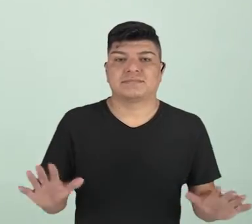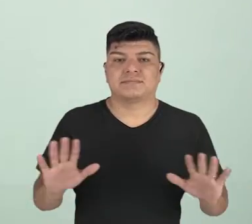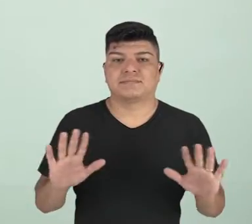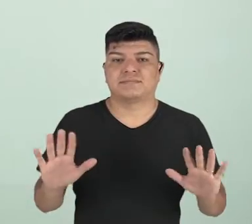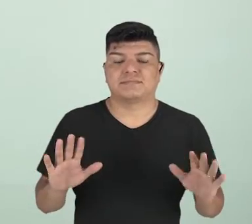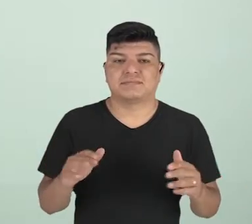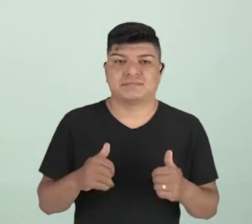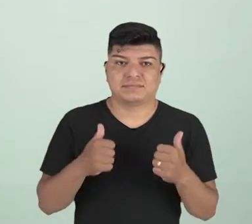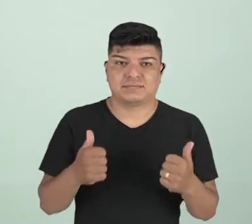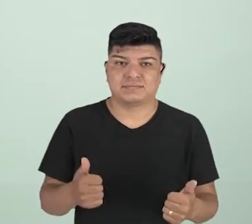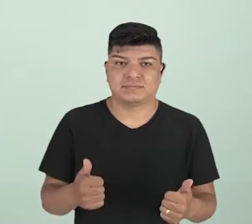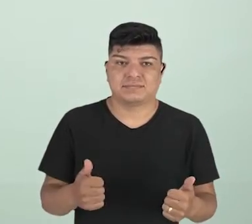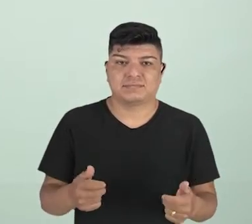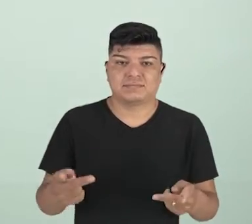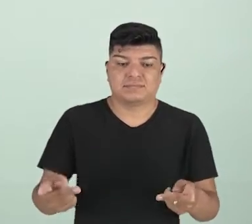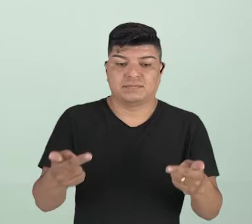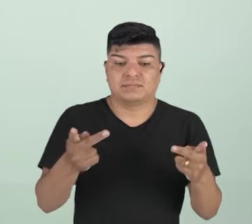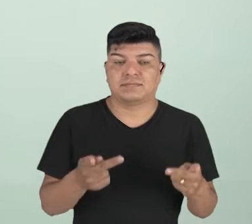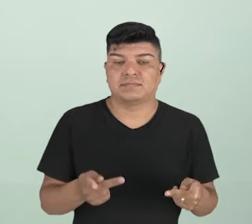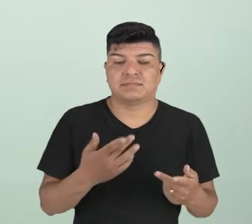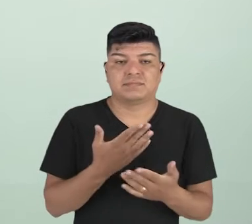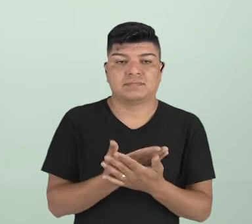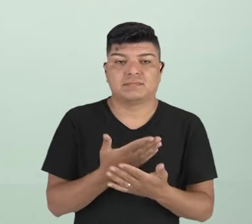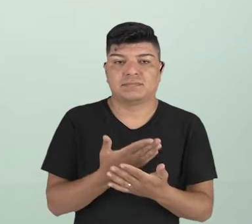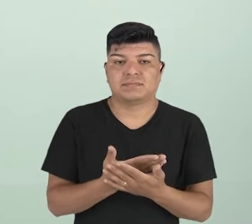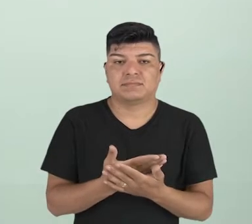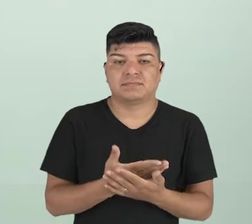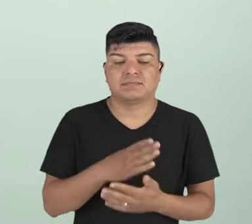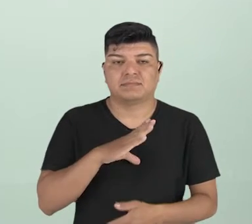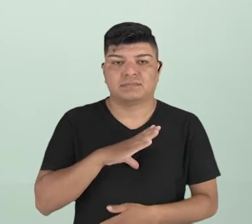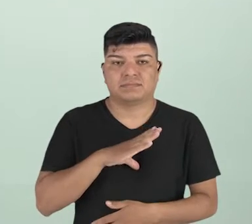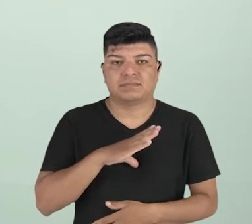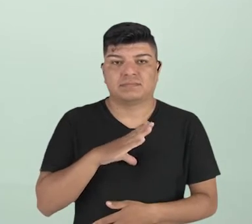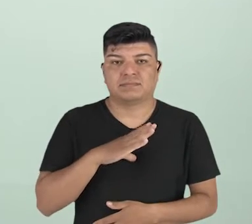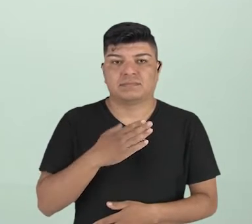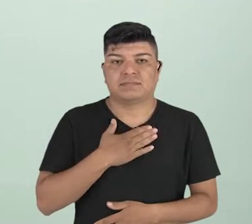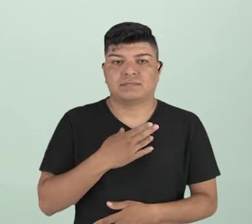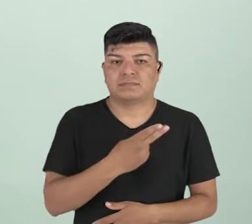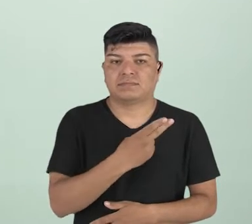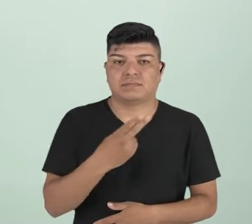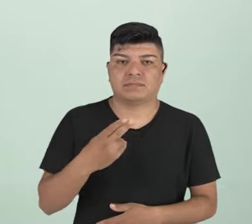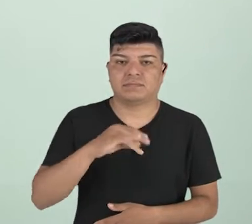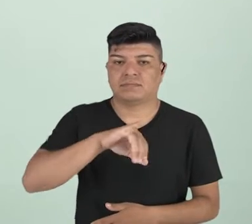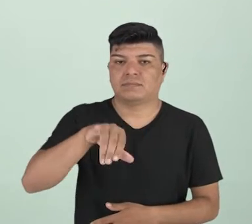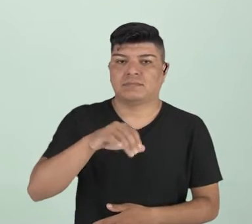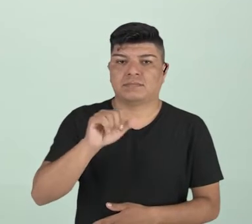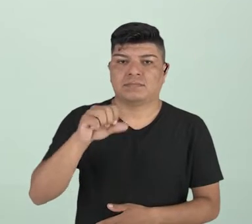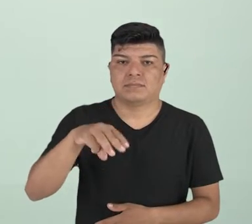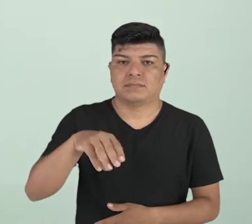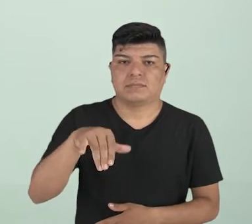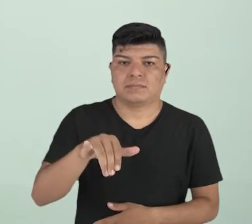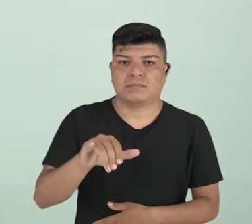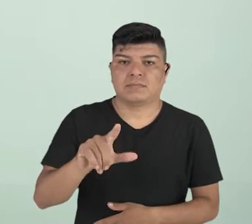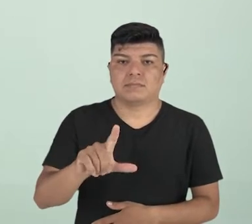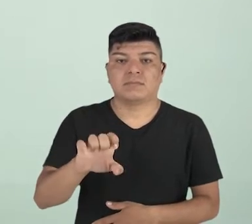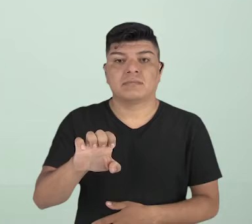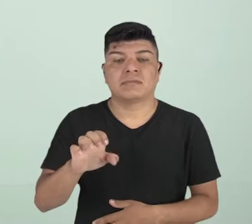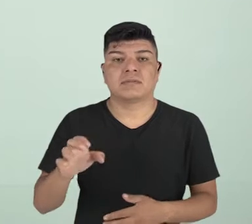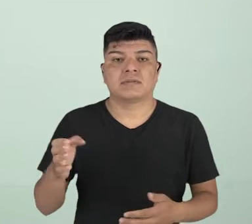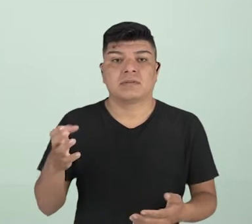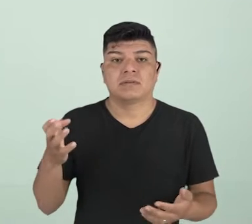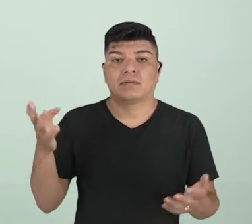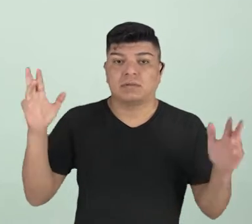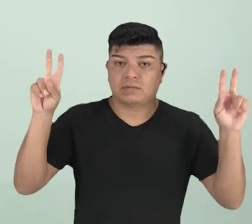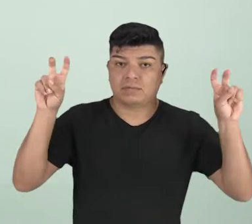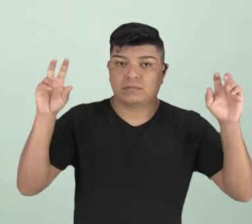Olá, galerinha, tudo bem? Bem-vindos à aula de língua portuguesa. Eu sou a professora Jamile Fontinelli e o nosso conteúdo de hoje